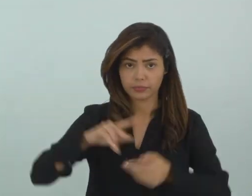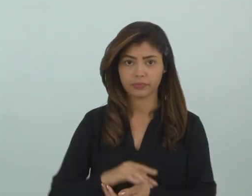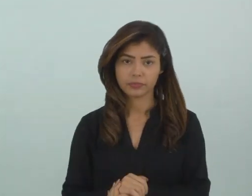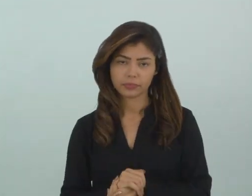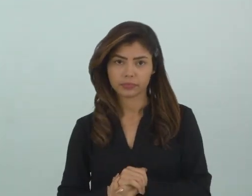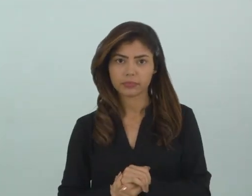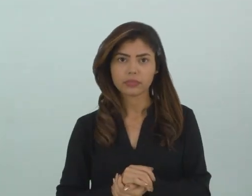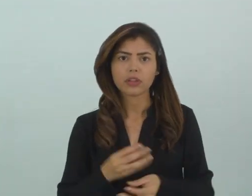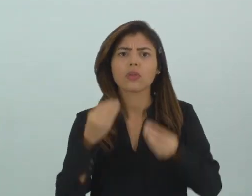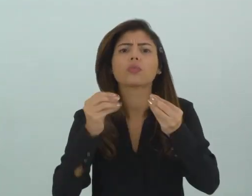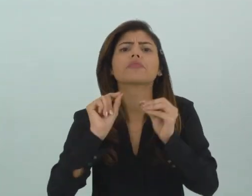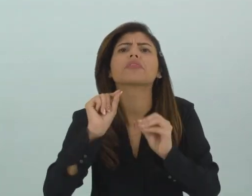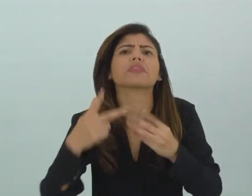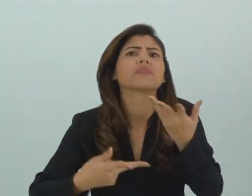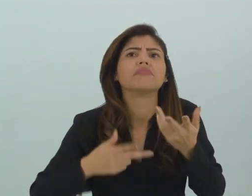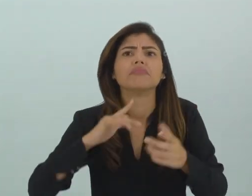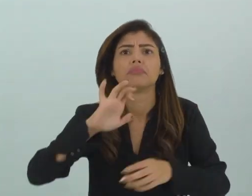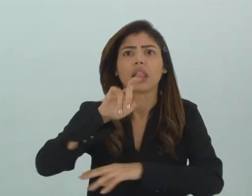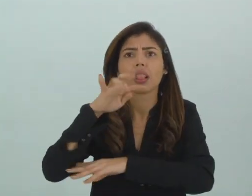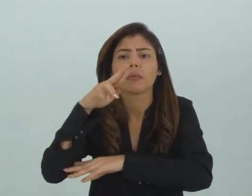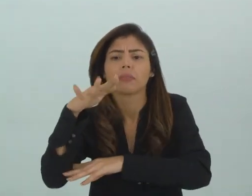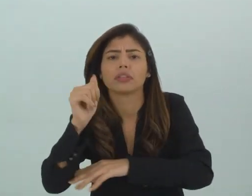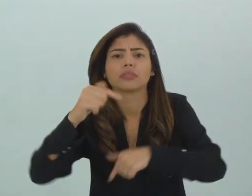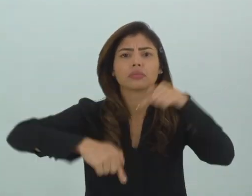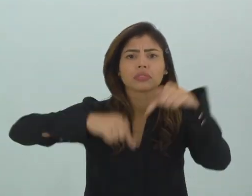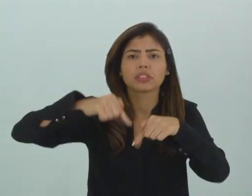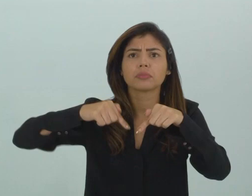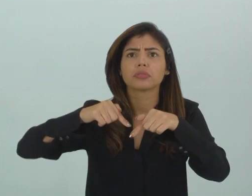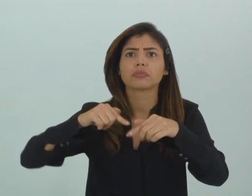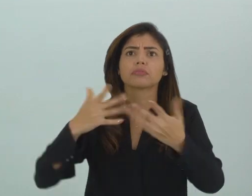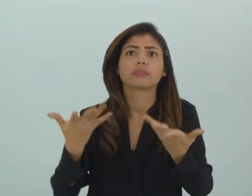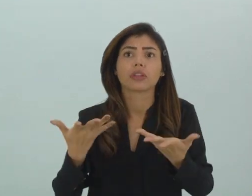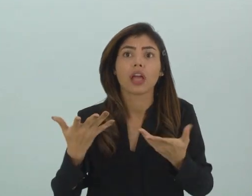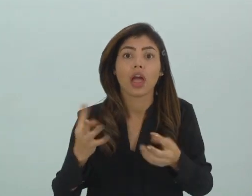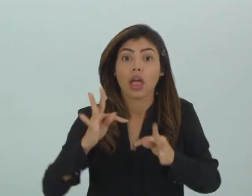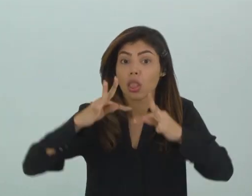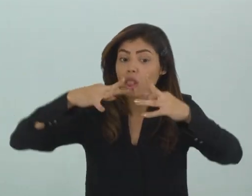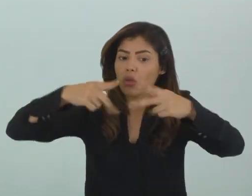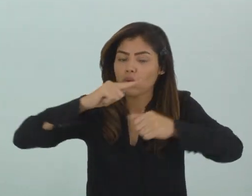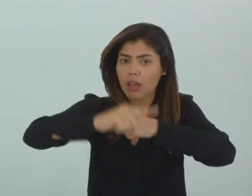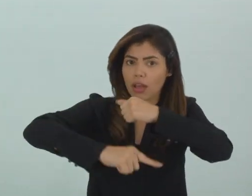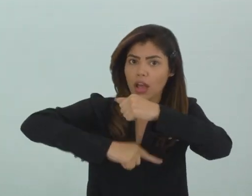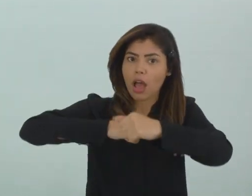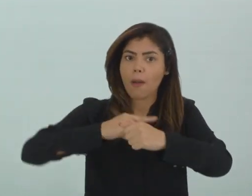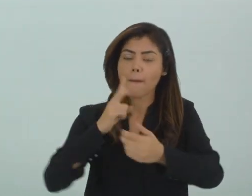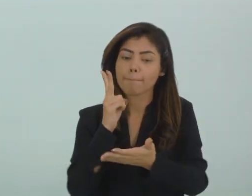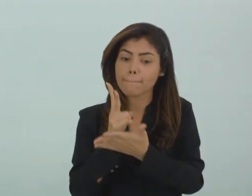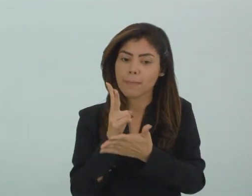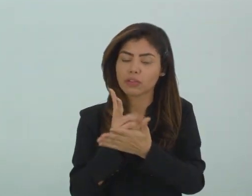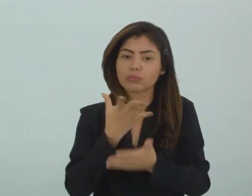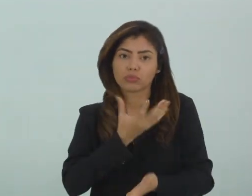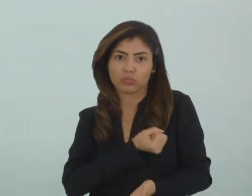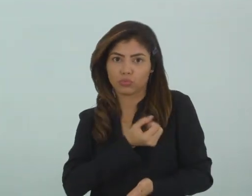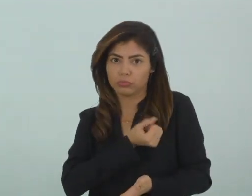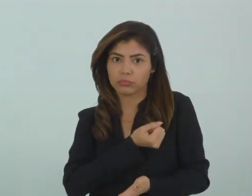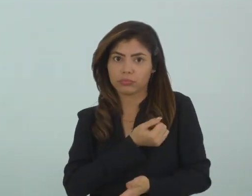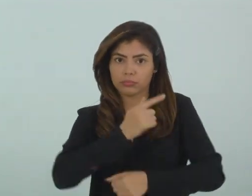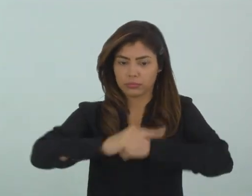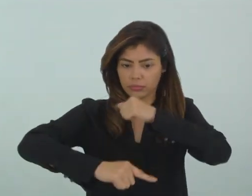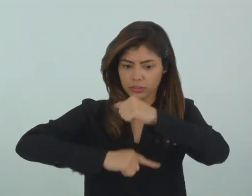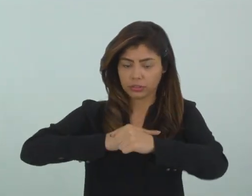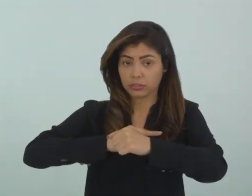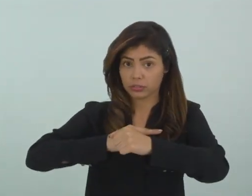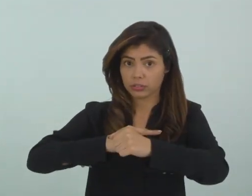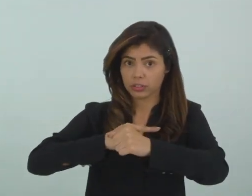Então, o que é um elemento químico? Todos aqueles átomos que apresentam o mesmo número atômico, ou seja, o